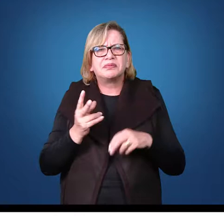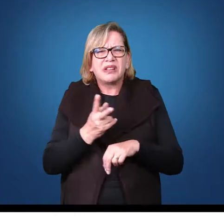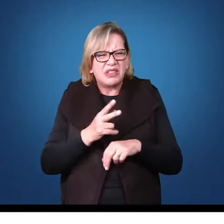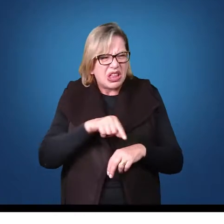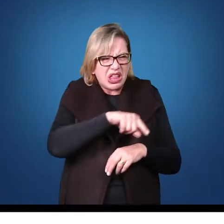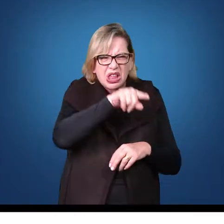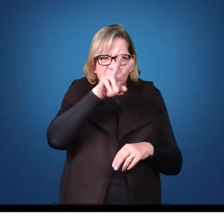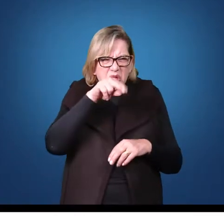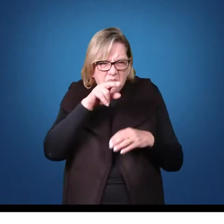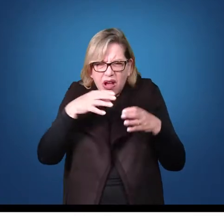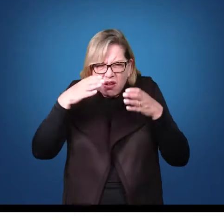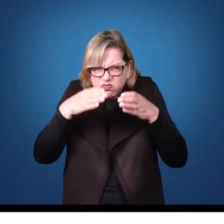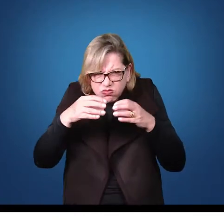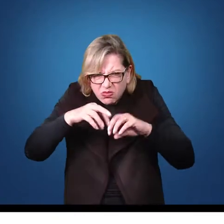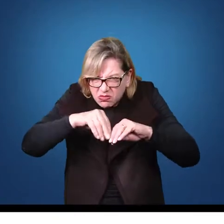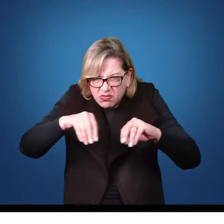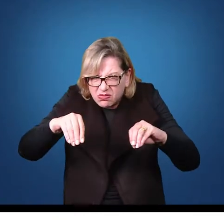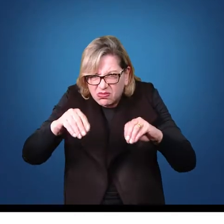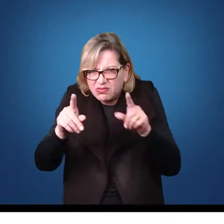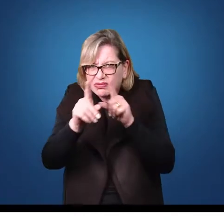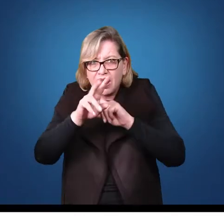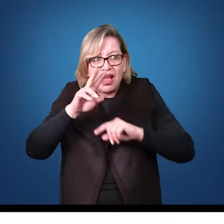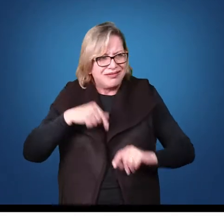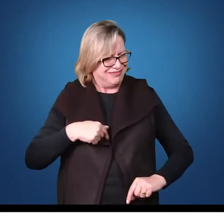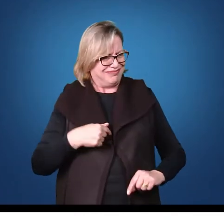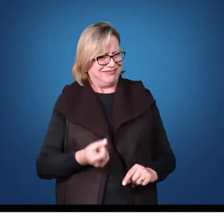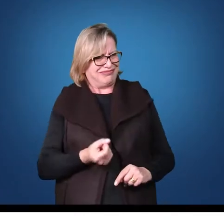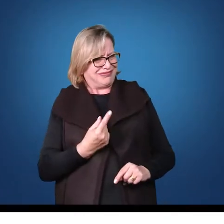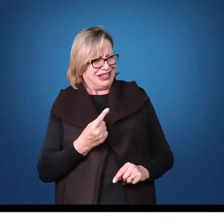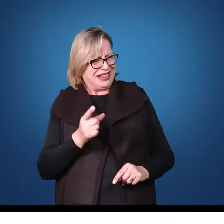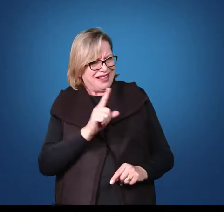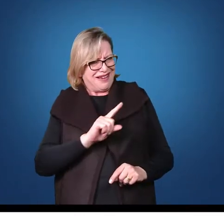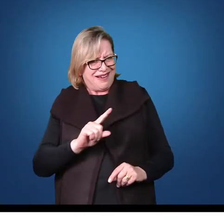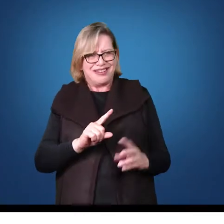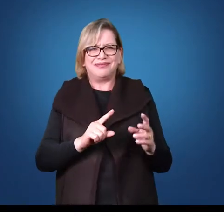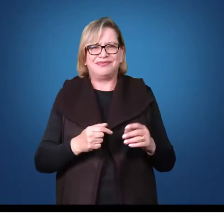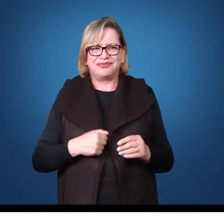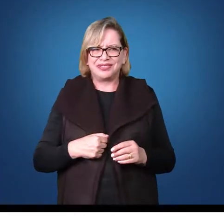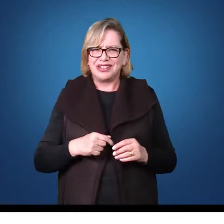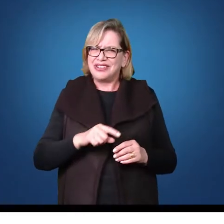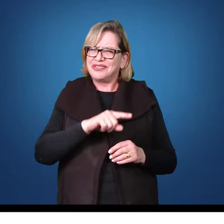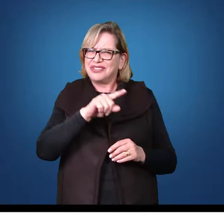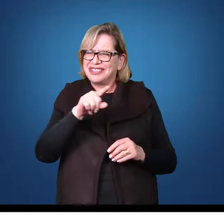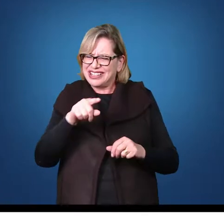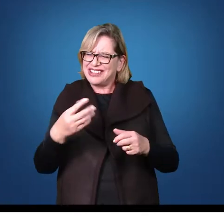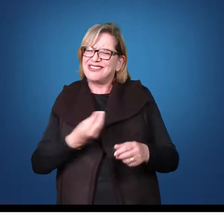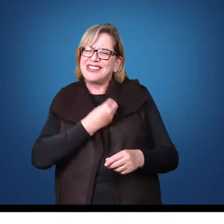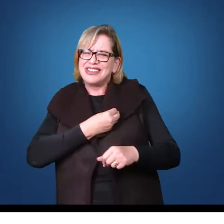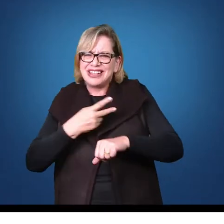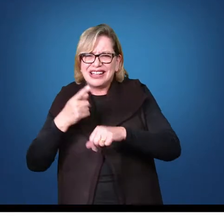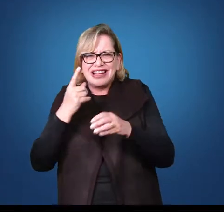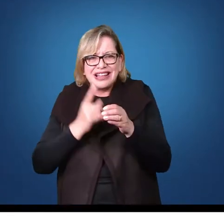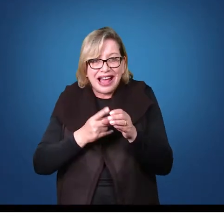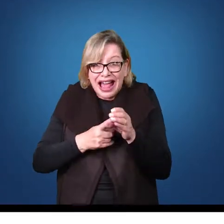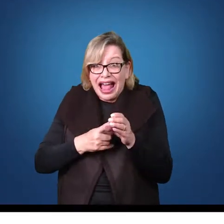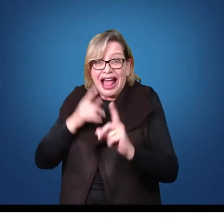Nunca plantaram rabanete, não? Não? Ah, esse é o povo da cidade. Ah, tá